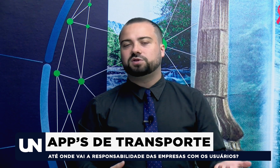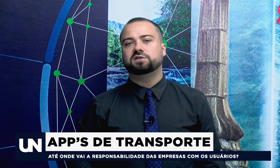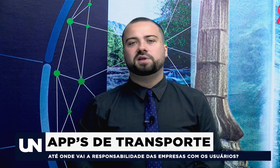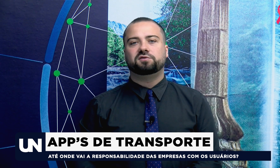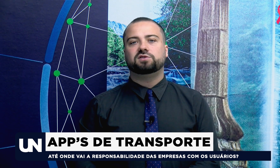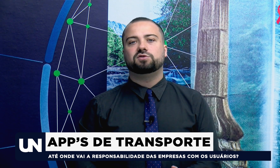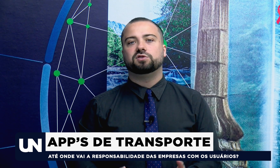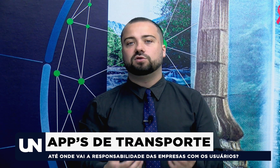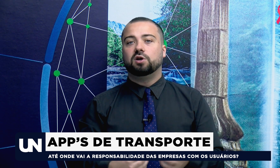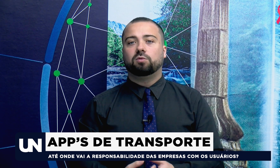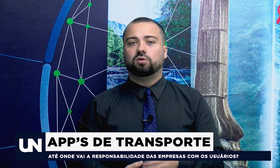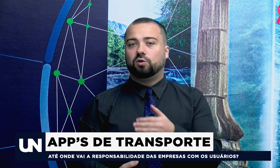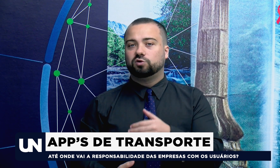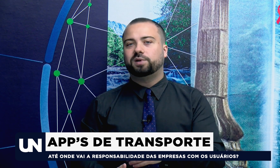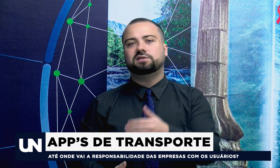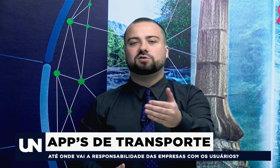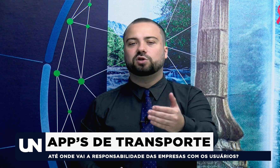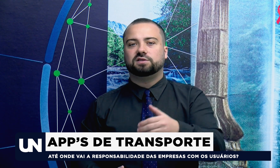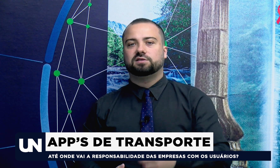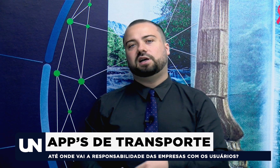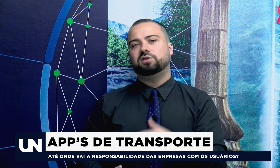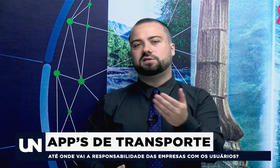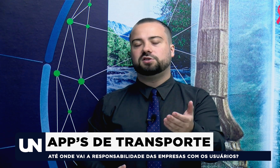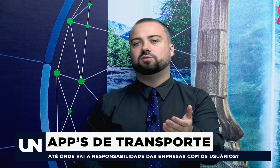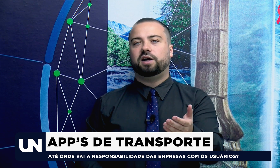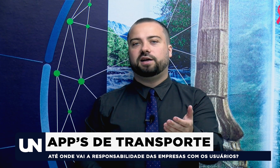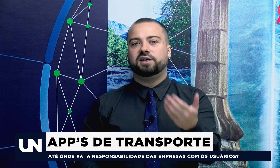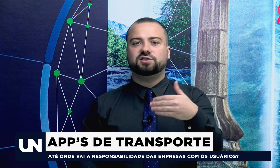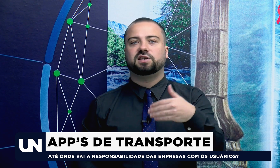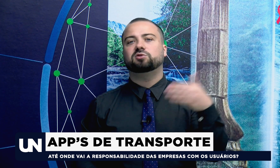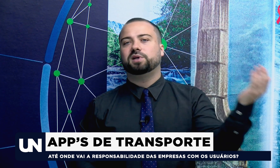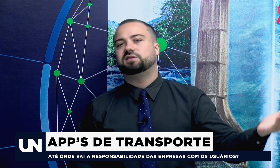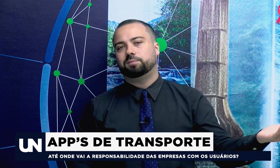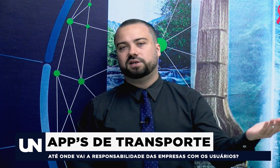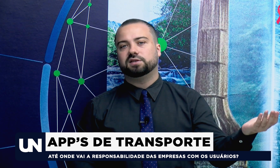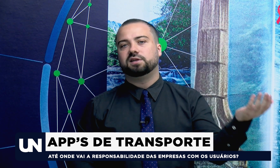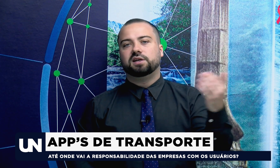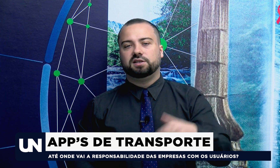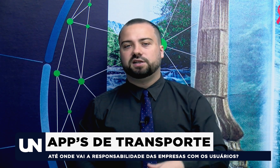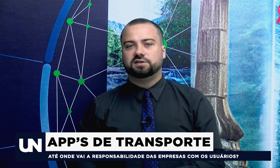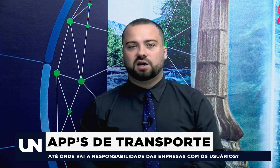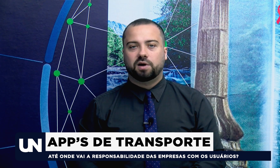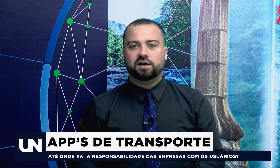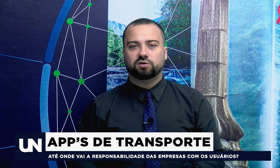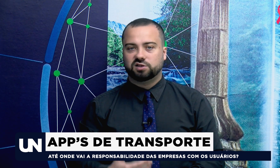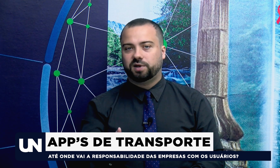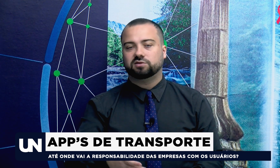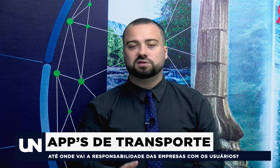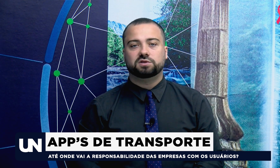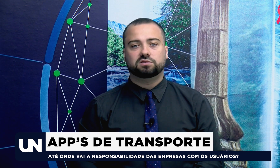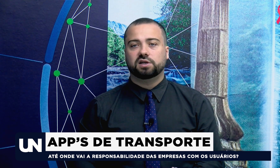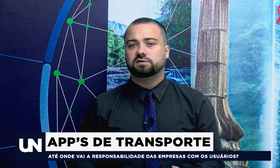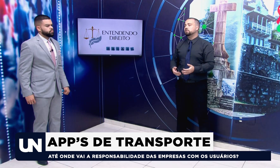prejuízos e possíveis benefícios disso? Bom, os prestadores, caso eles sejam registrados pelas empresas em que eles trabalham, que eles